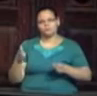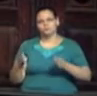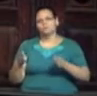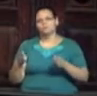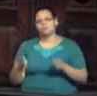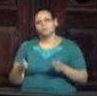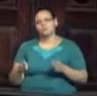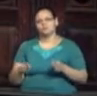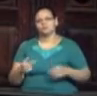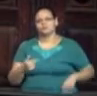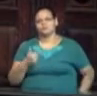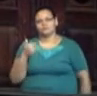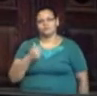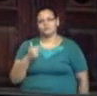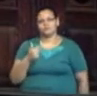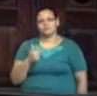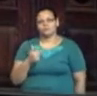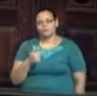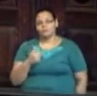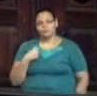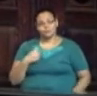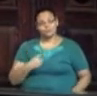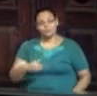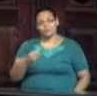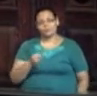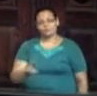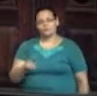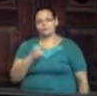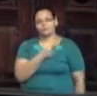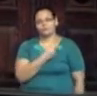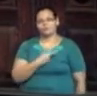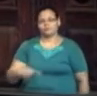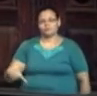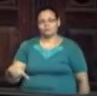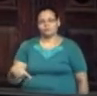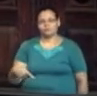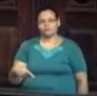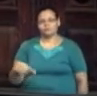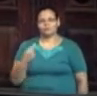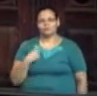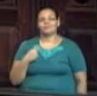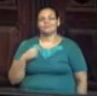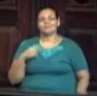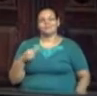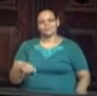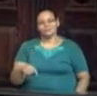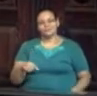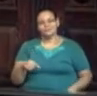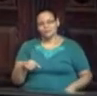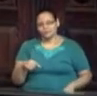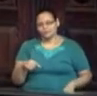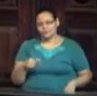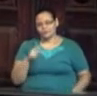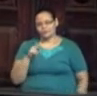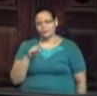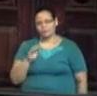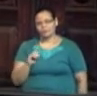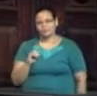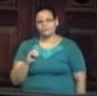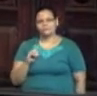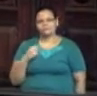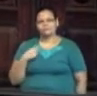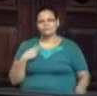neste segundo biênio. Senhor presidente, o parlamento está